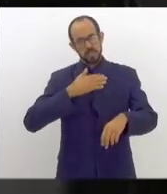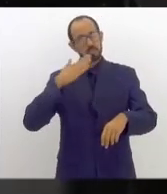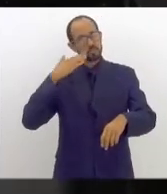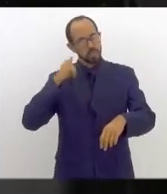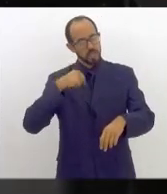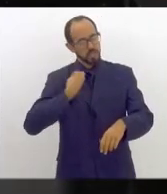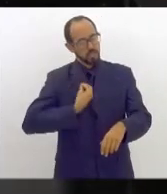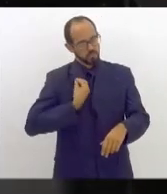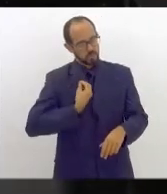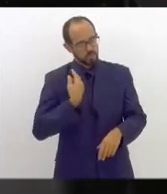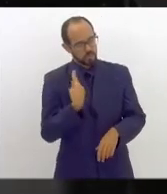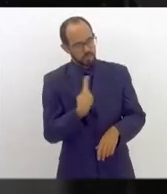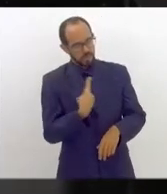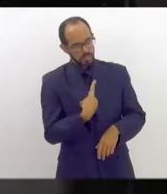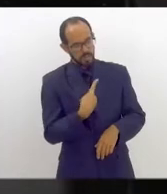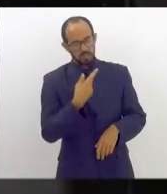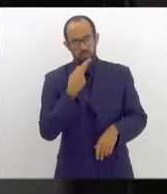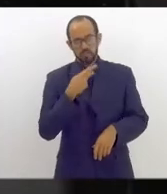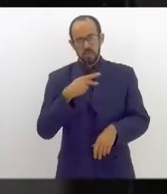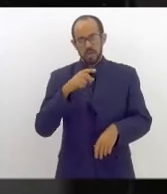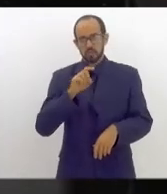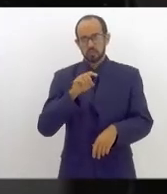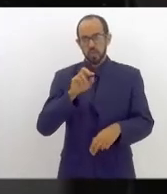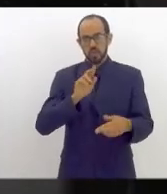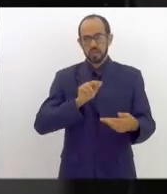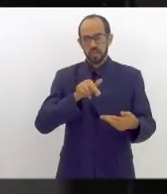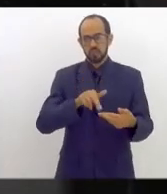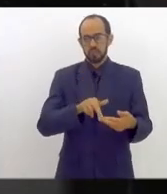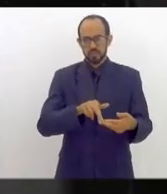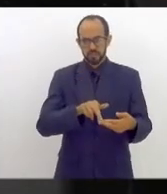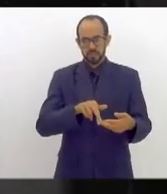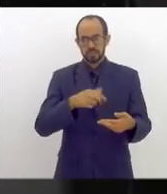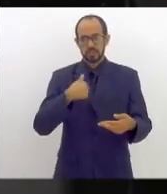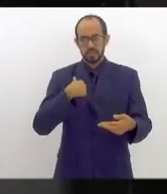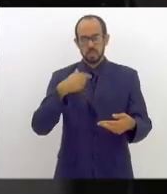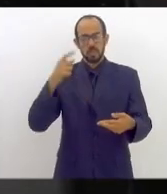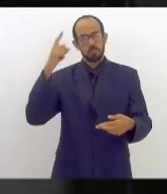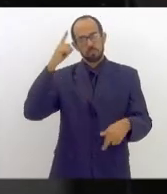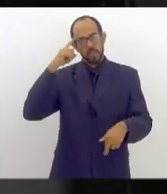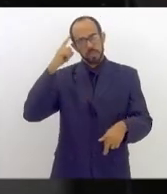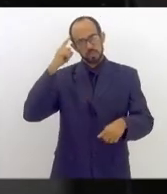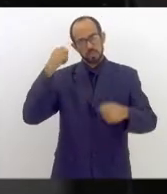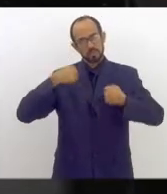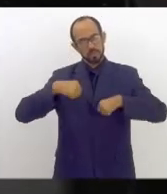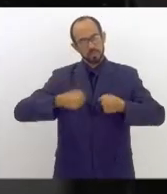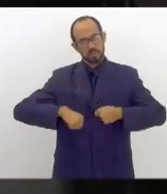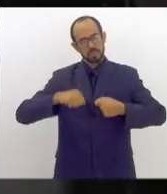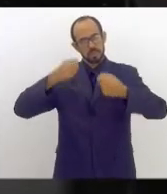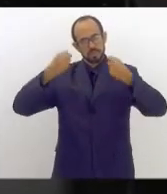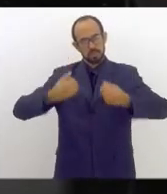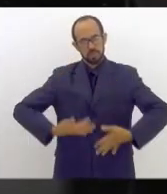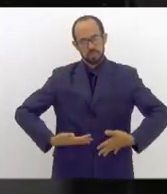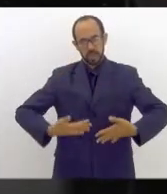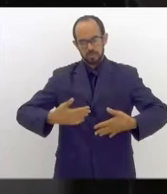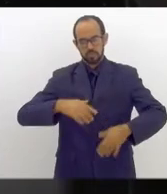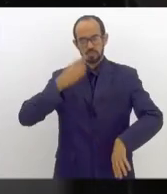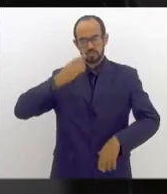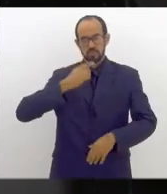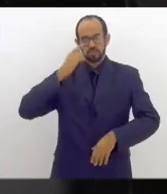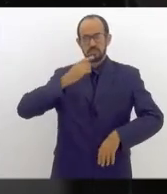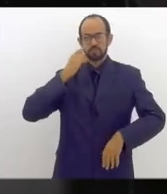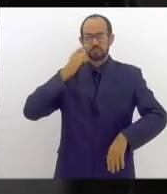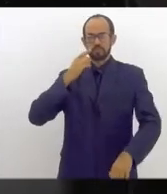e você só falar apenas as referências de que eu acho que precisam ser pontuadas no Desembargador